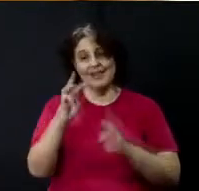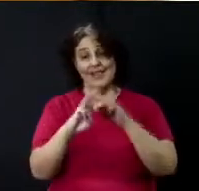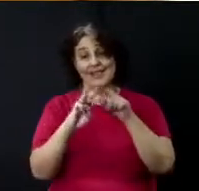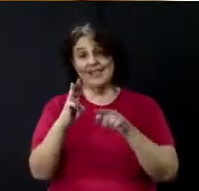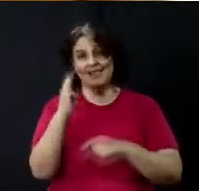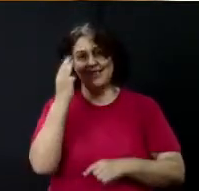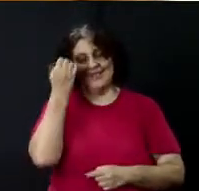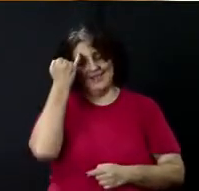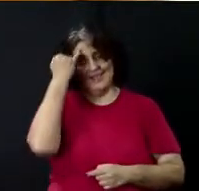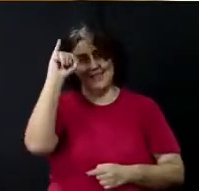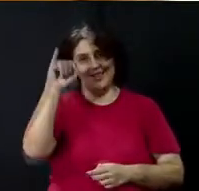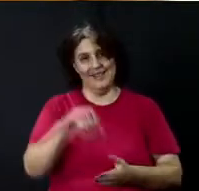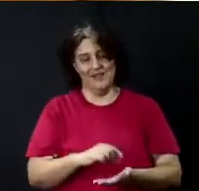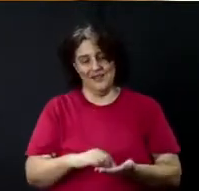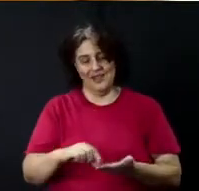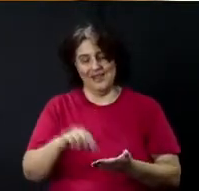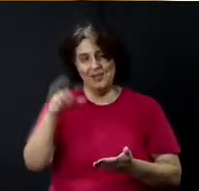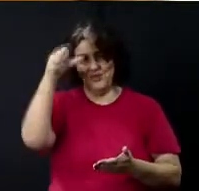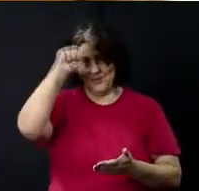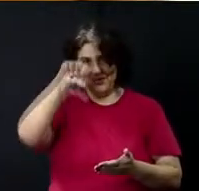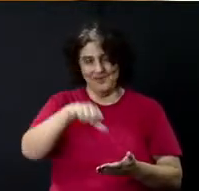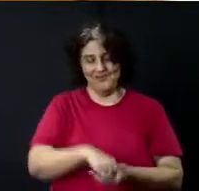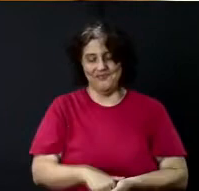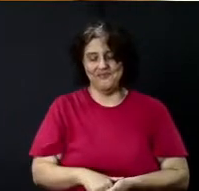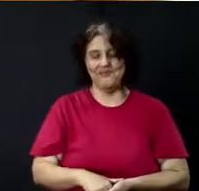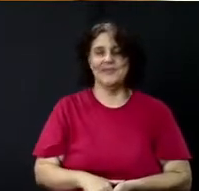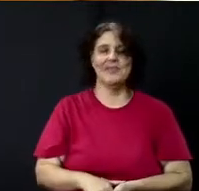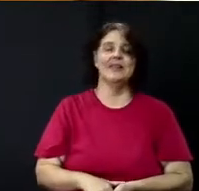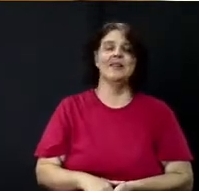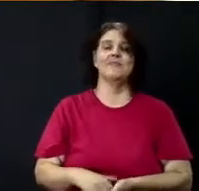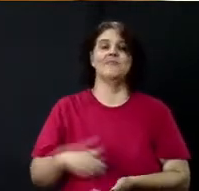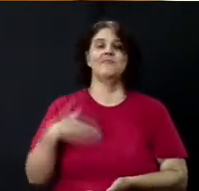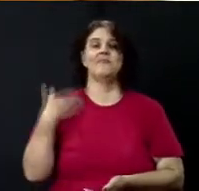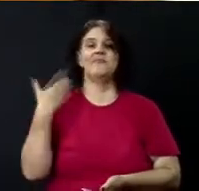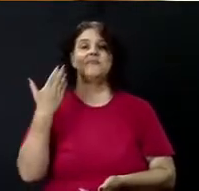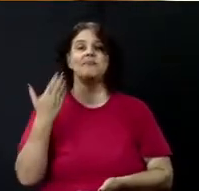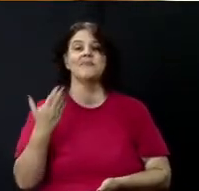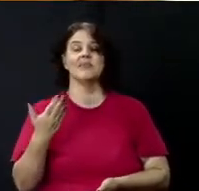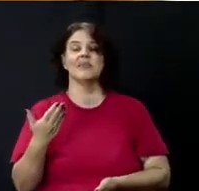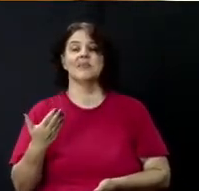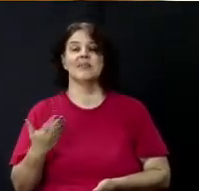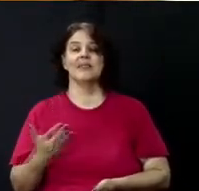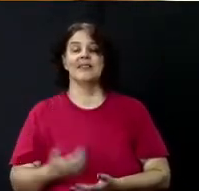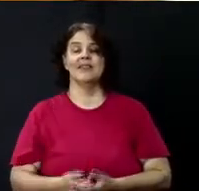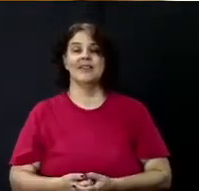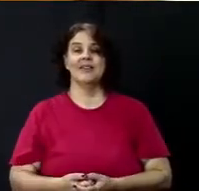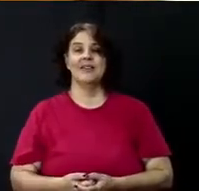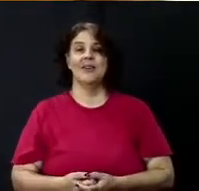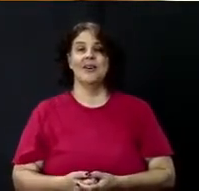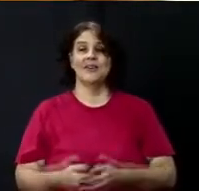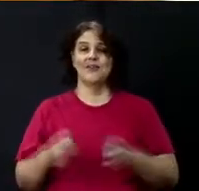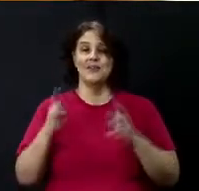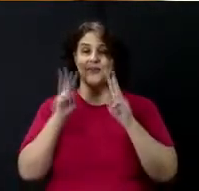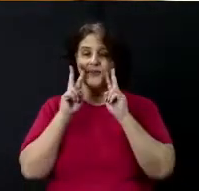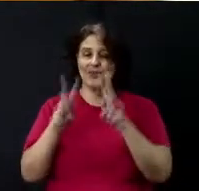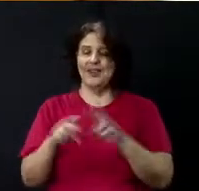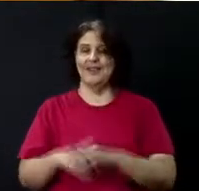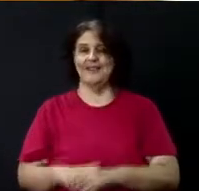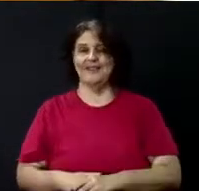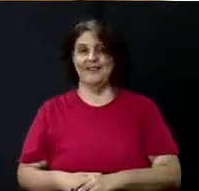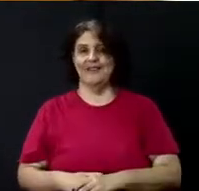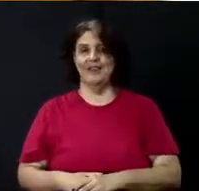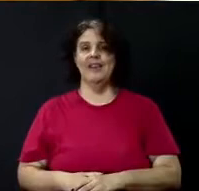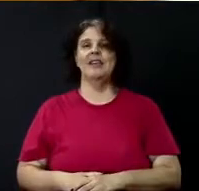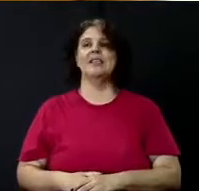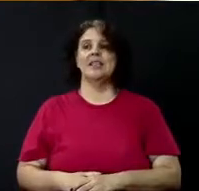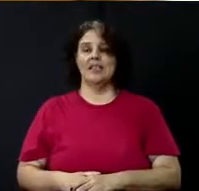no final do versículo 9, que é quando Jesus o encontra. Jesus fica sabendo que ele dá esse testemunho